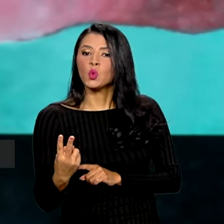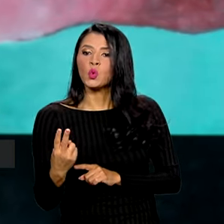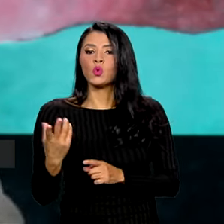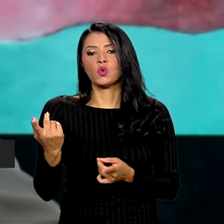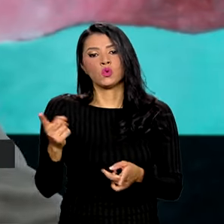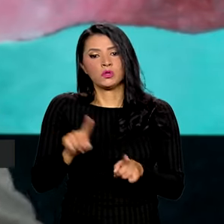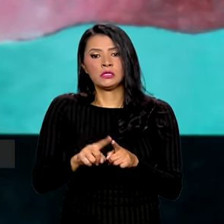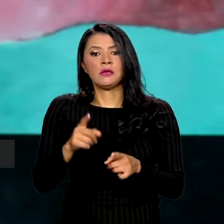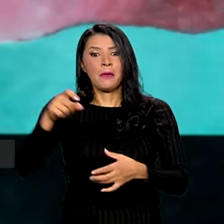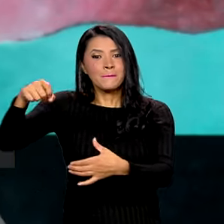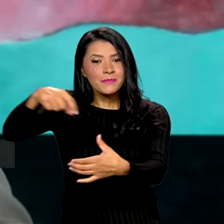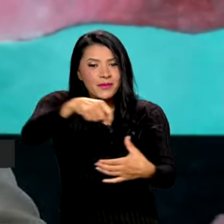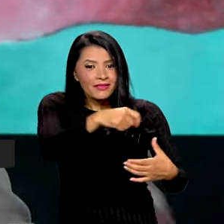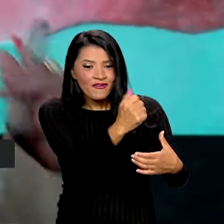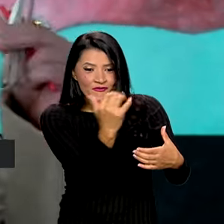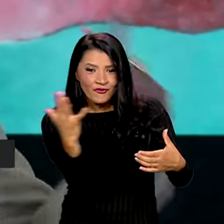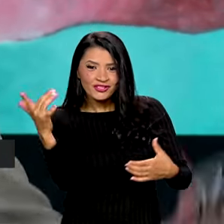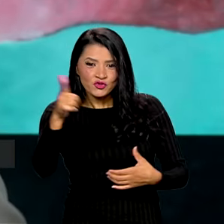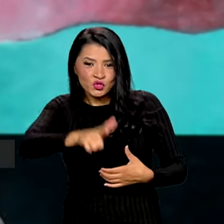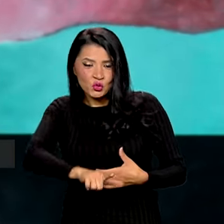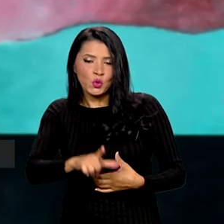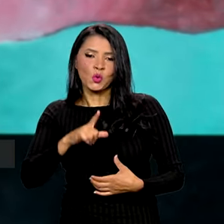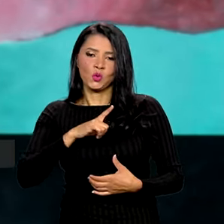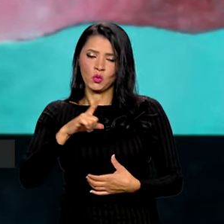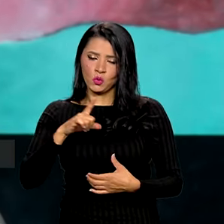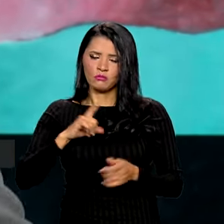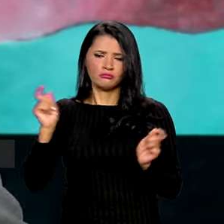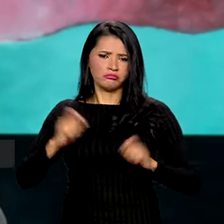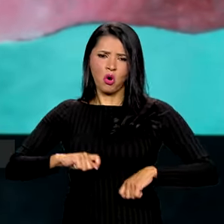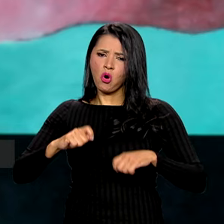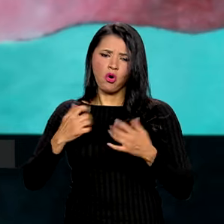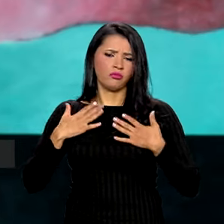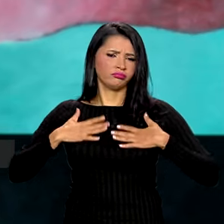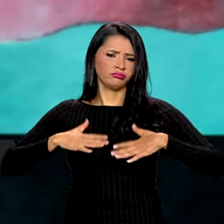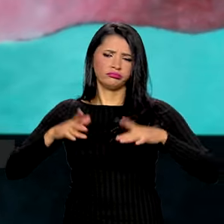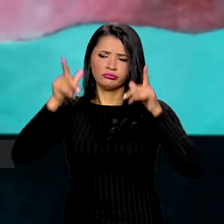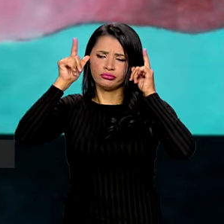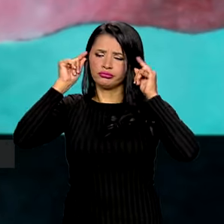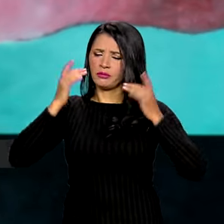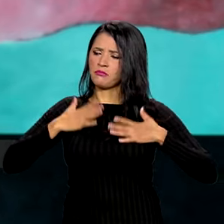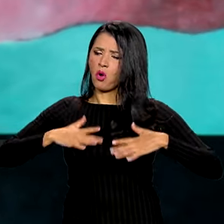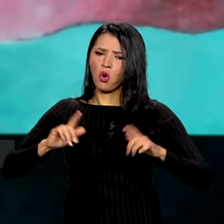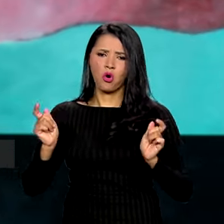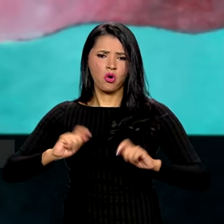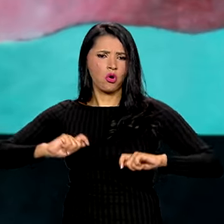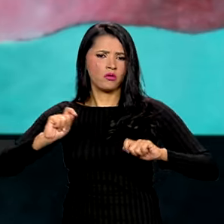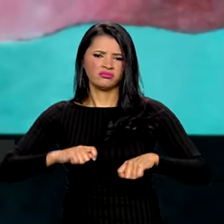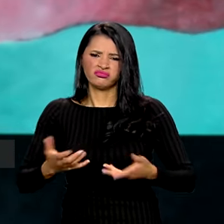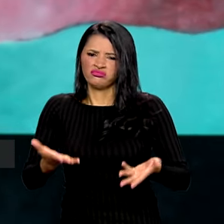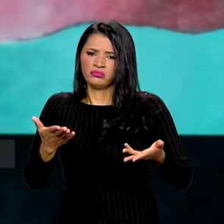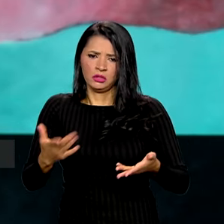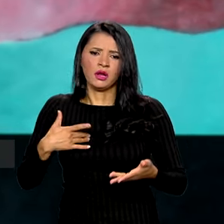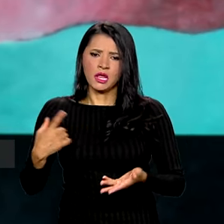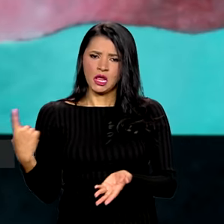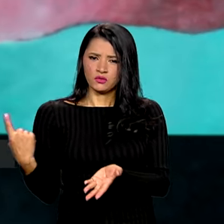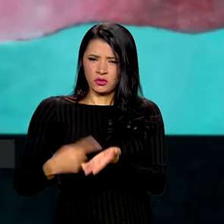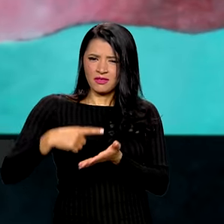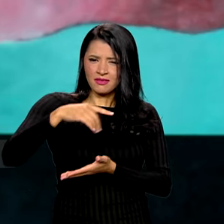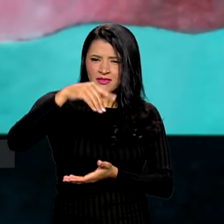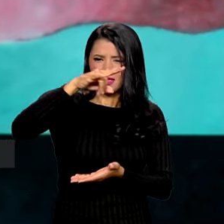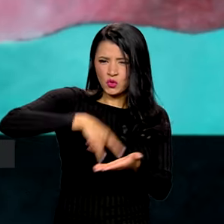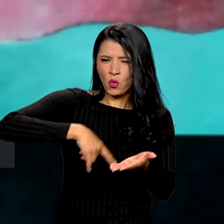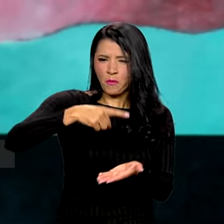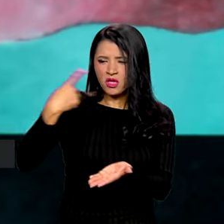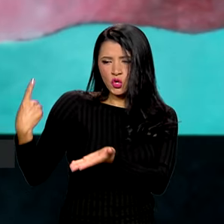e de reflorestamento com muita tranquilidade, né? Nós inserimos nesses acordos